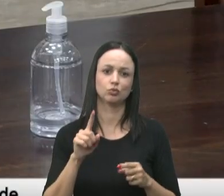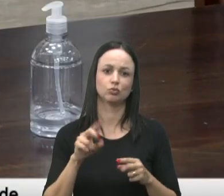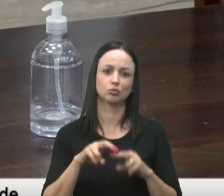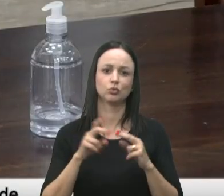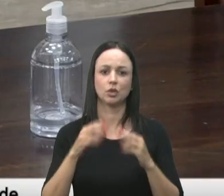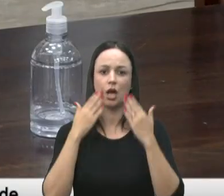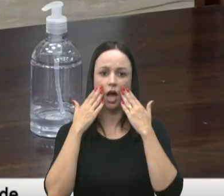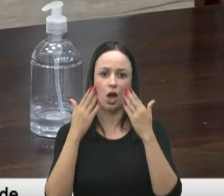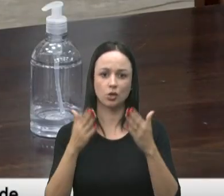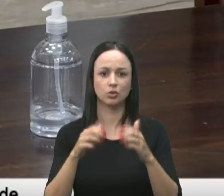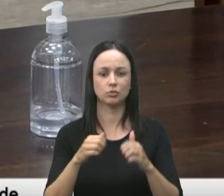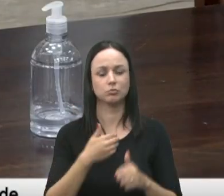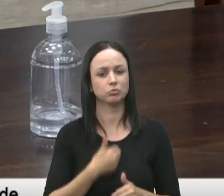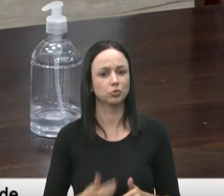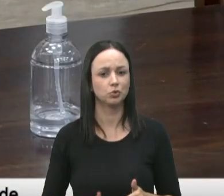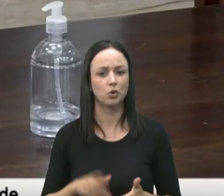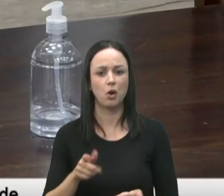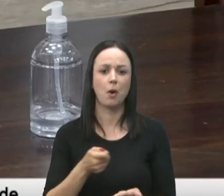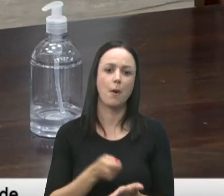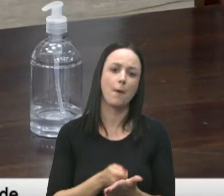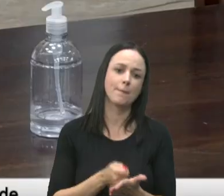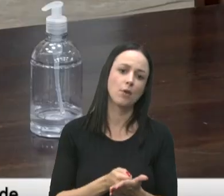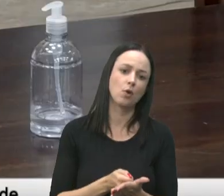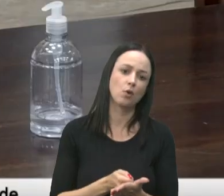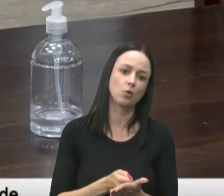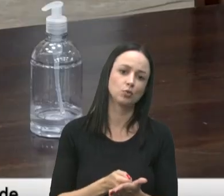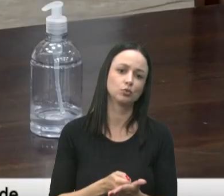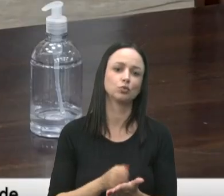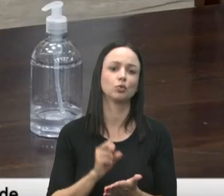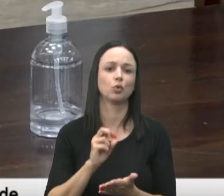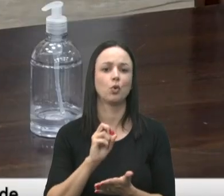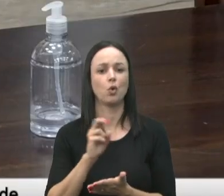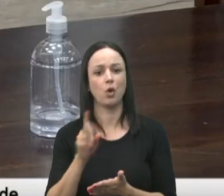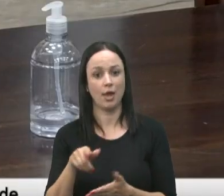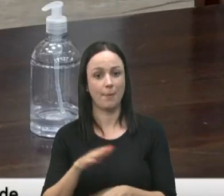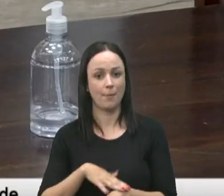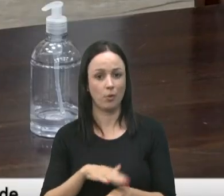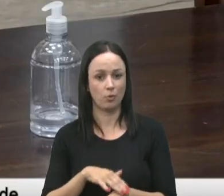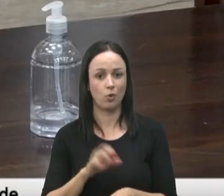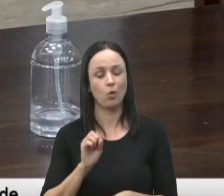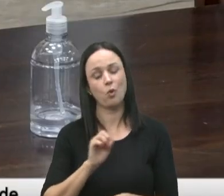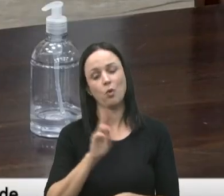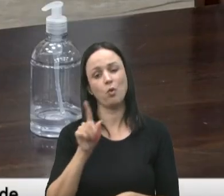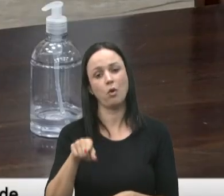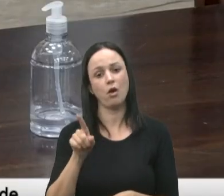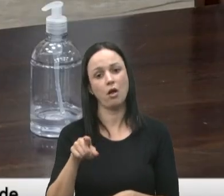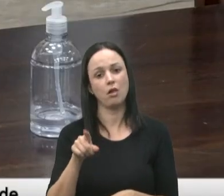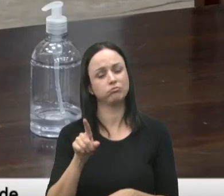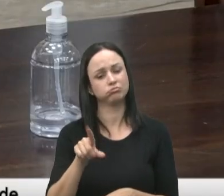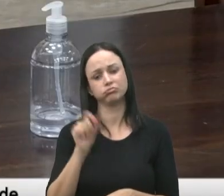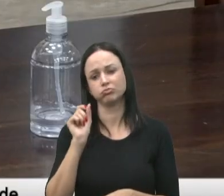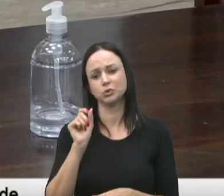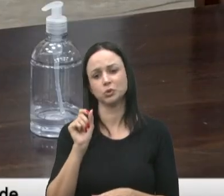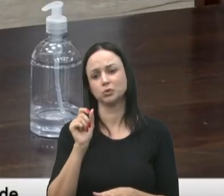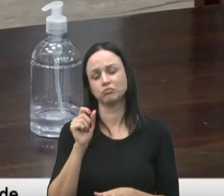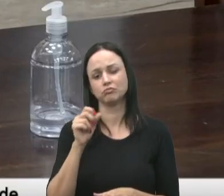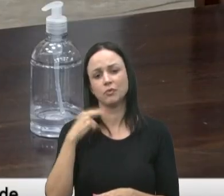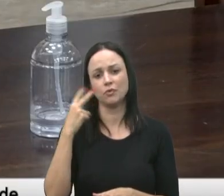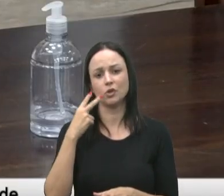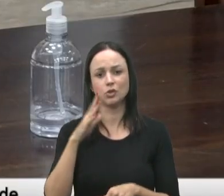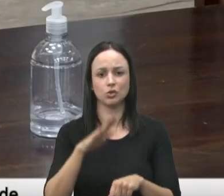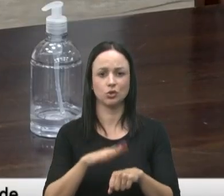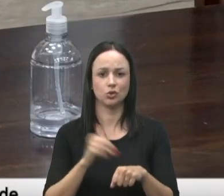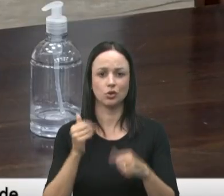audiência pública, seja ela obrigatória, como neste momento, seja ela facultativa e que o vereador chama